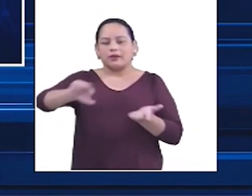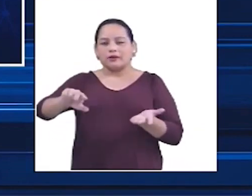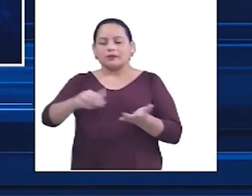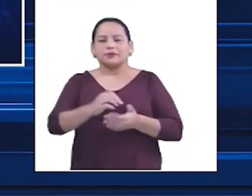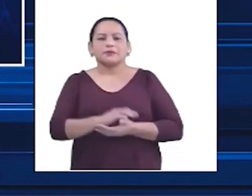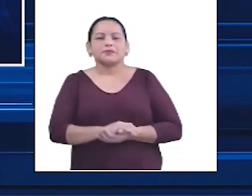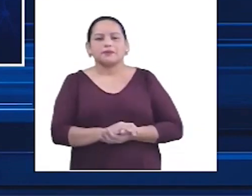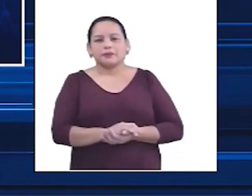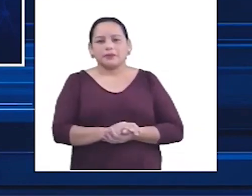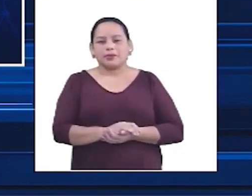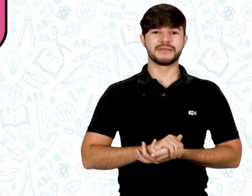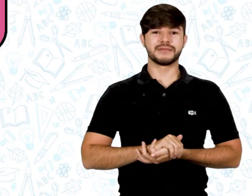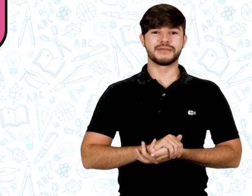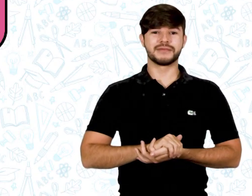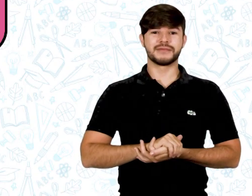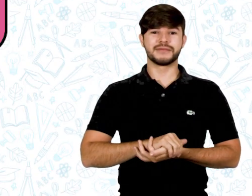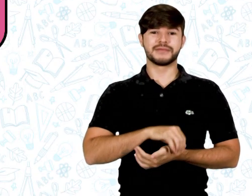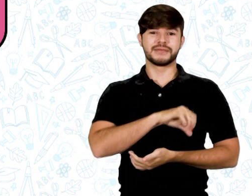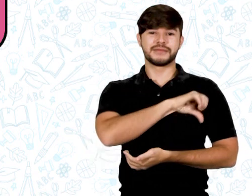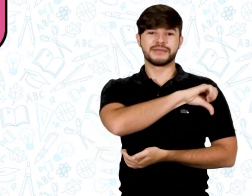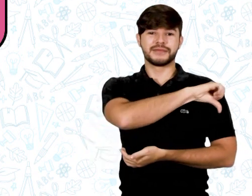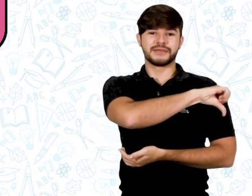Certo, gente? Vamos ver uma lista de...